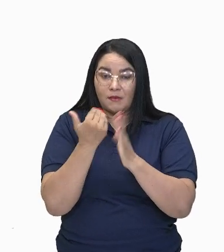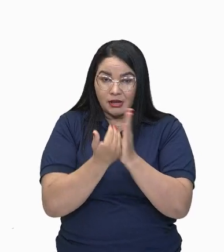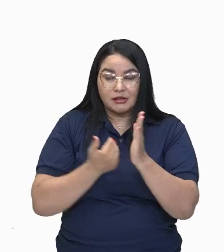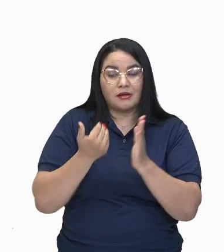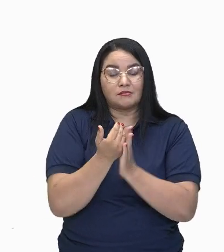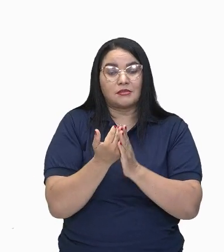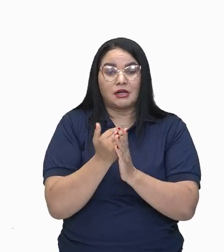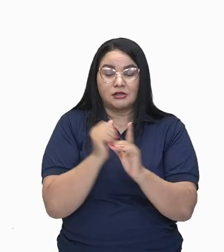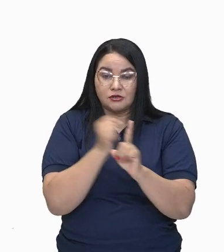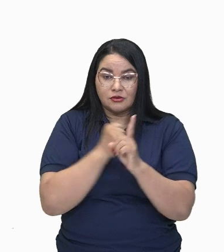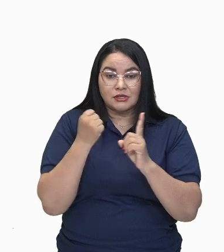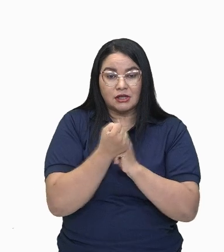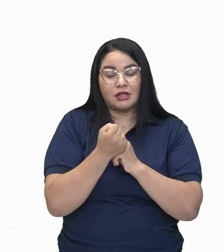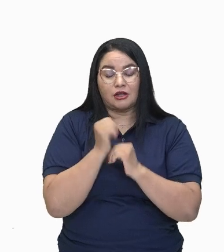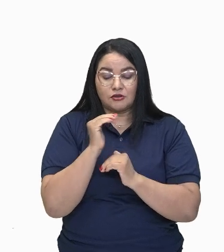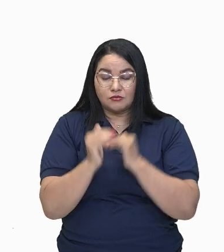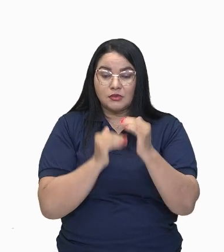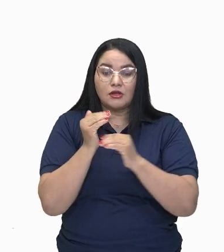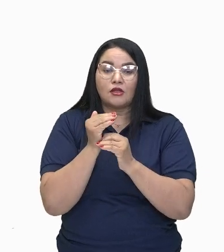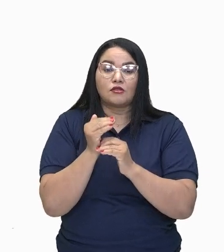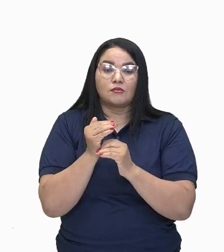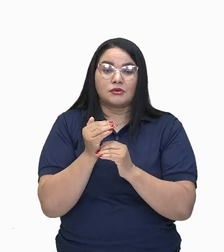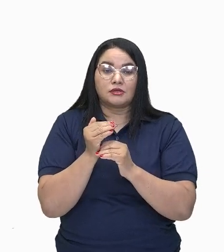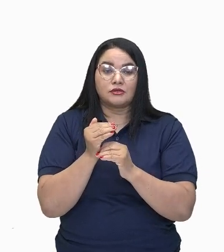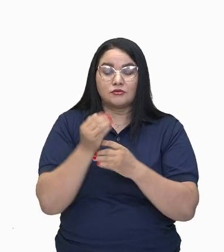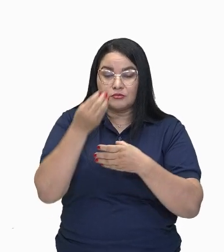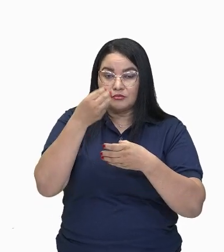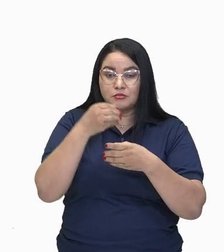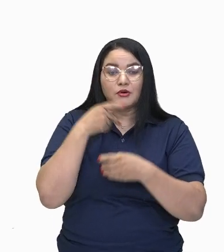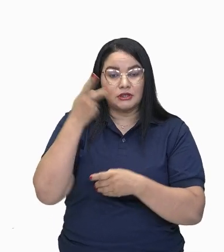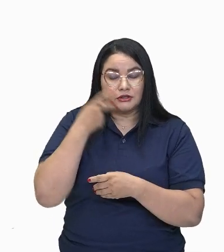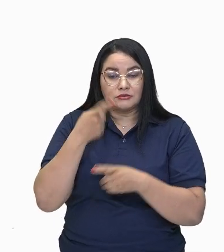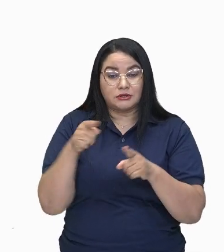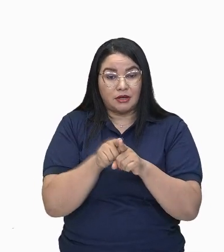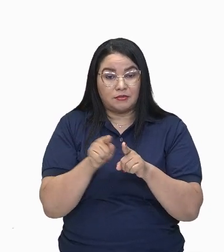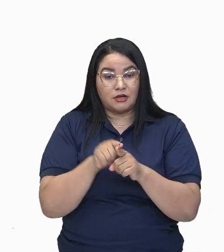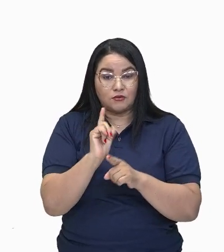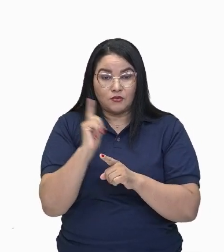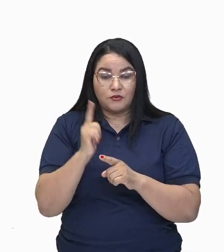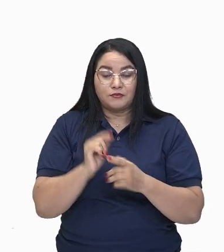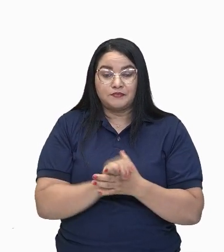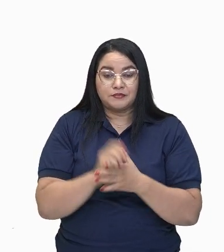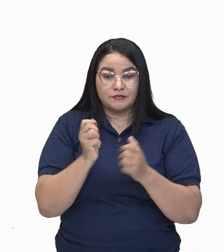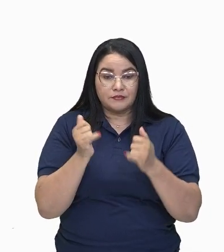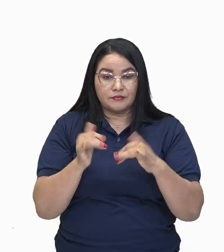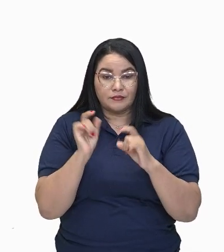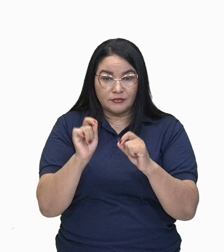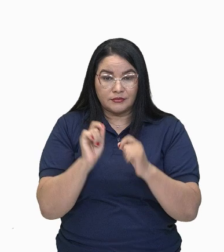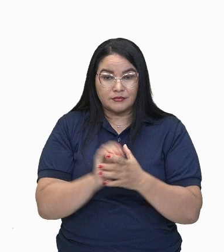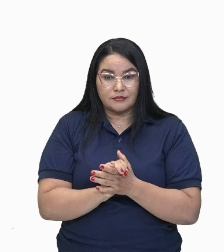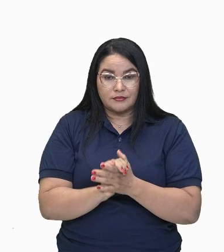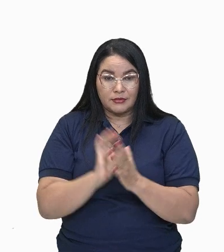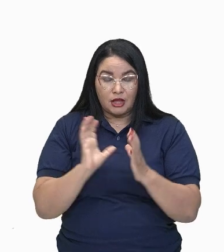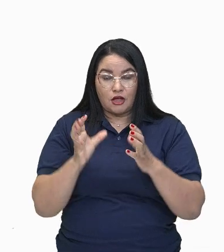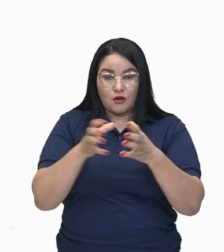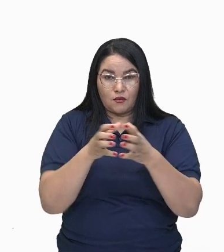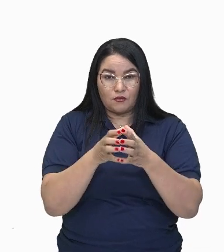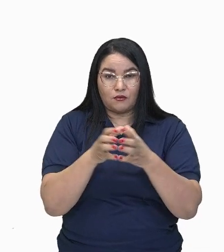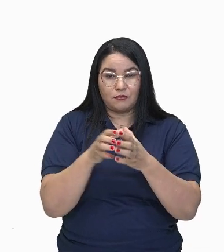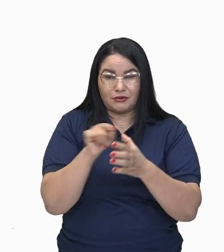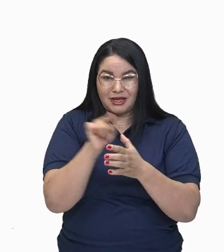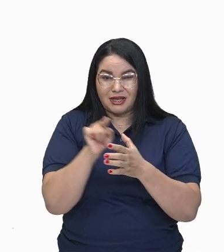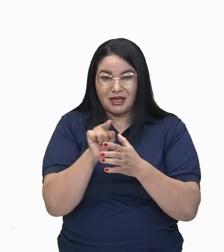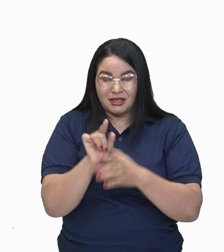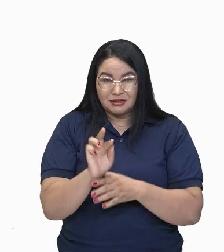processo político. E quinto, o enfraquecimento, né, das oligarquias tradicionais, aquelas